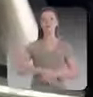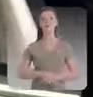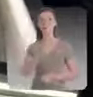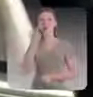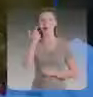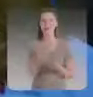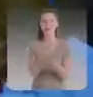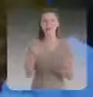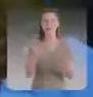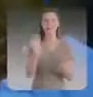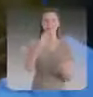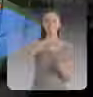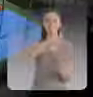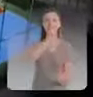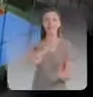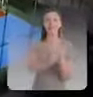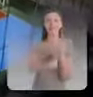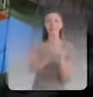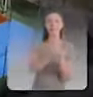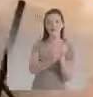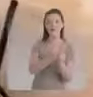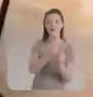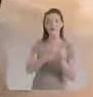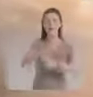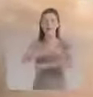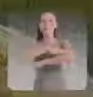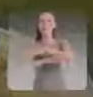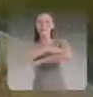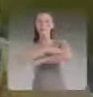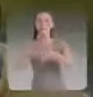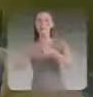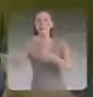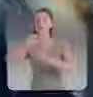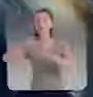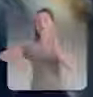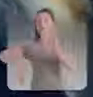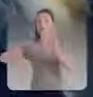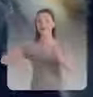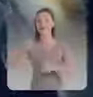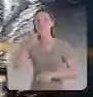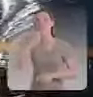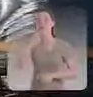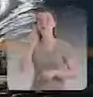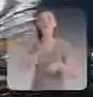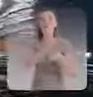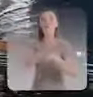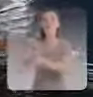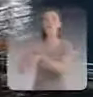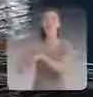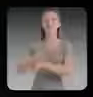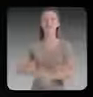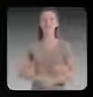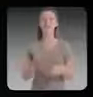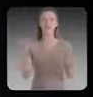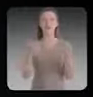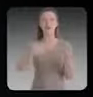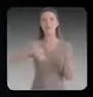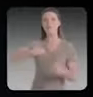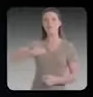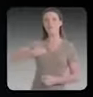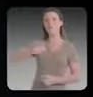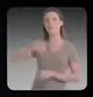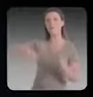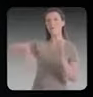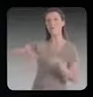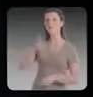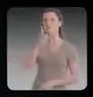Olha aí que beleza. As arenas esportivas, as praças e até das praias, o Jean cuidou. Nós estamos aqui na praia